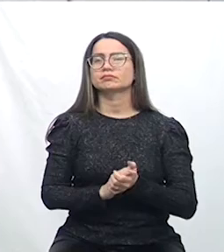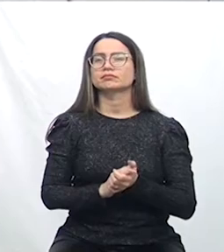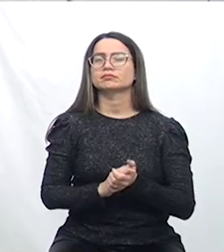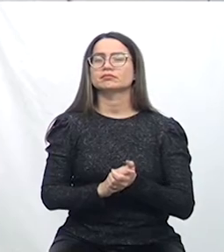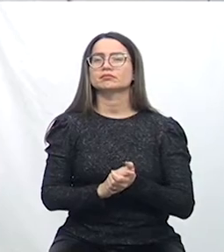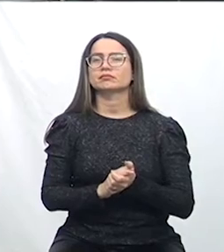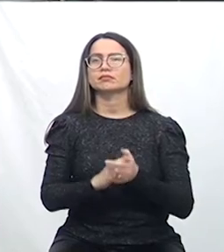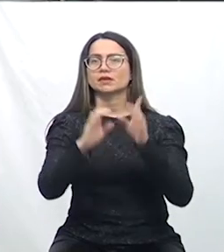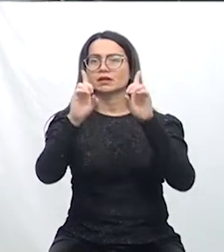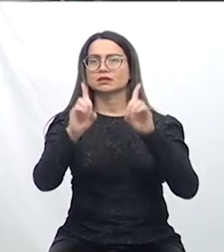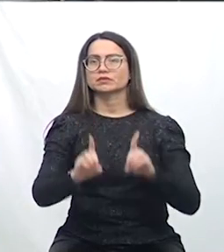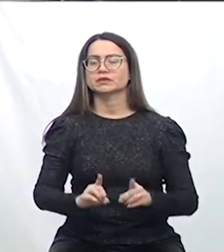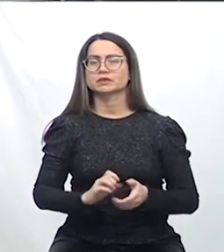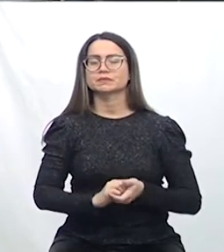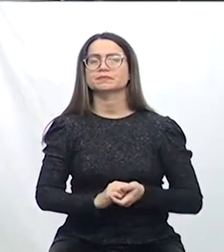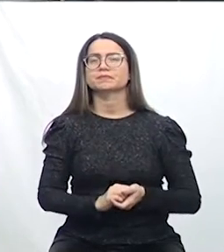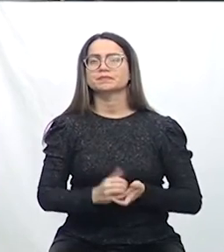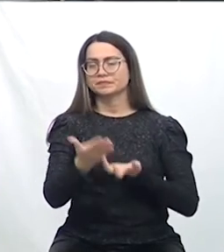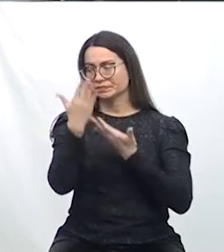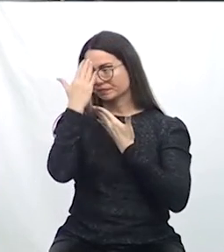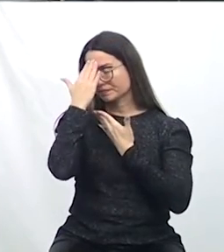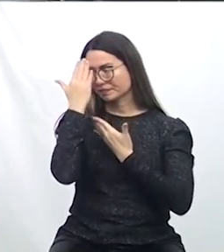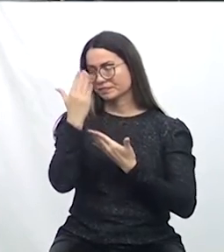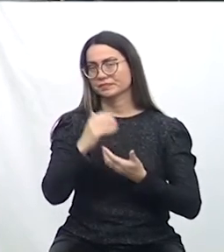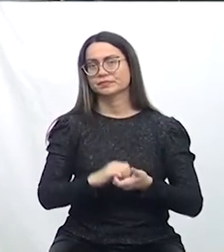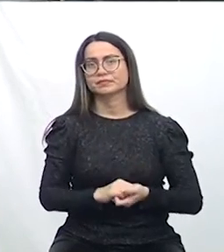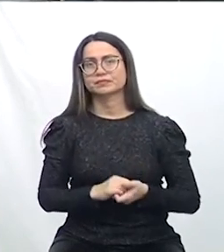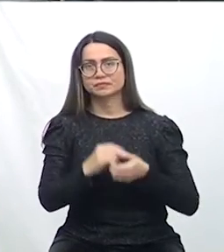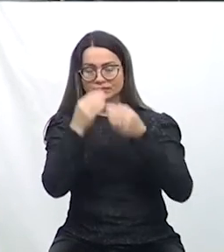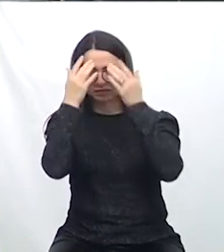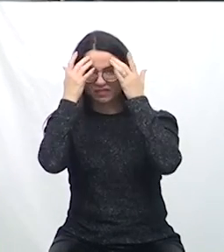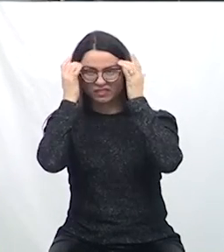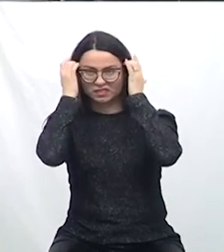viu? Obrigado pela contribuição. Valeu, obrigado.